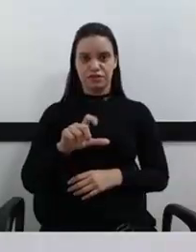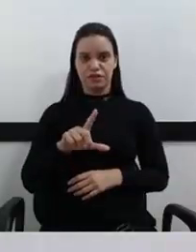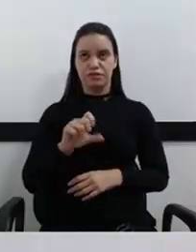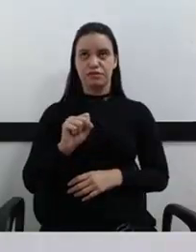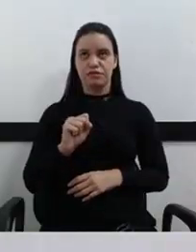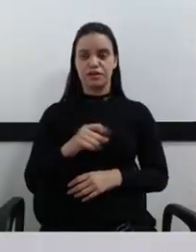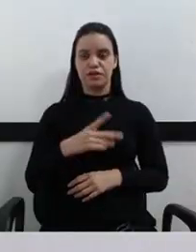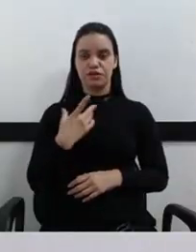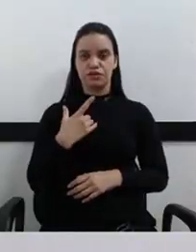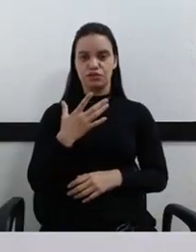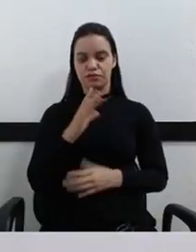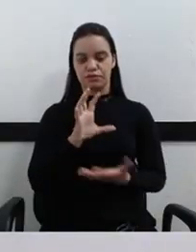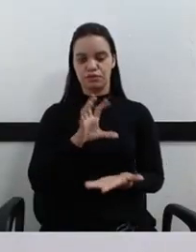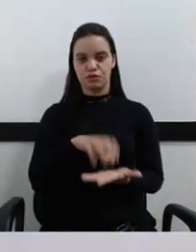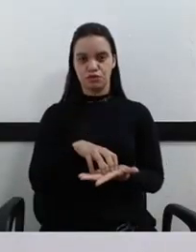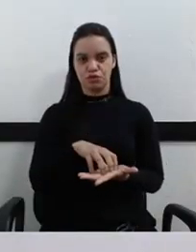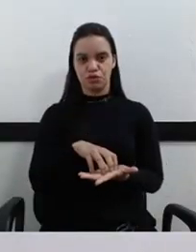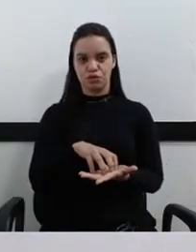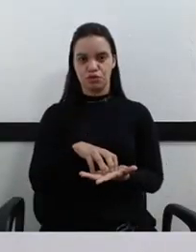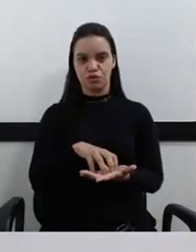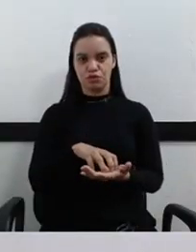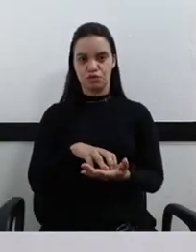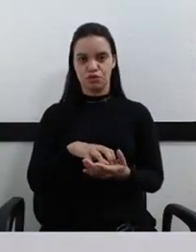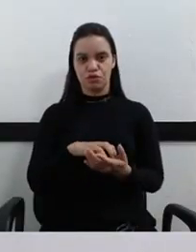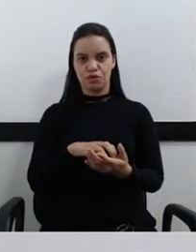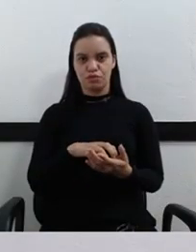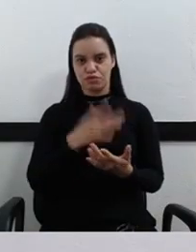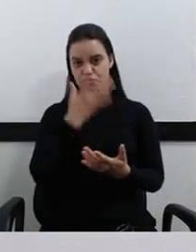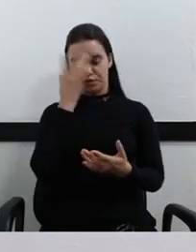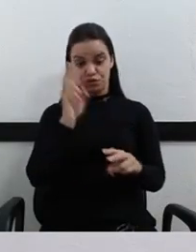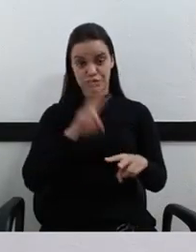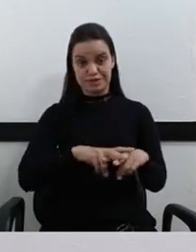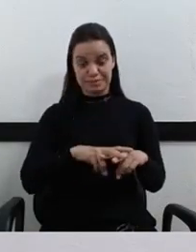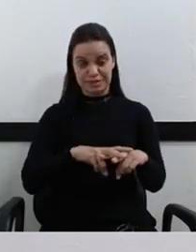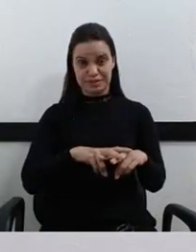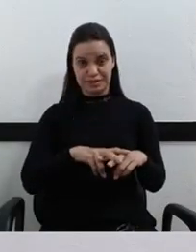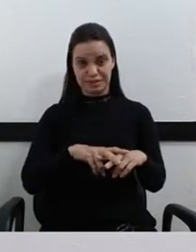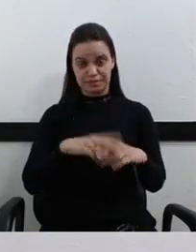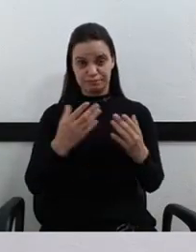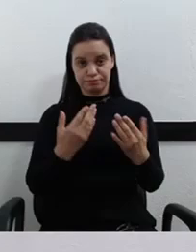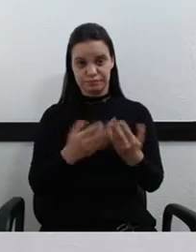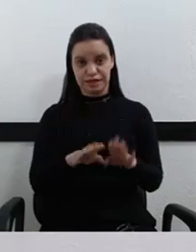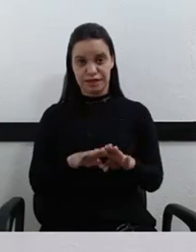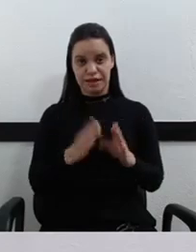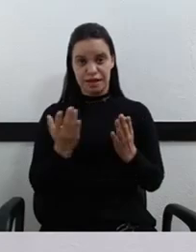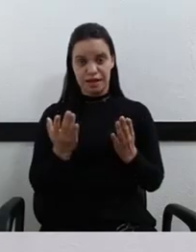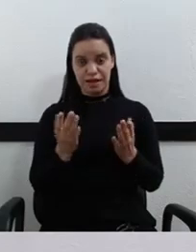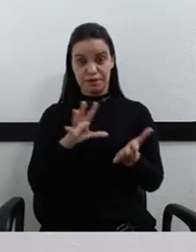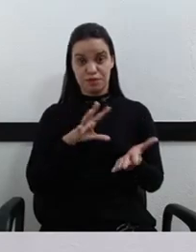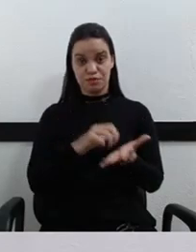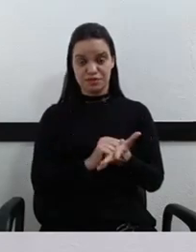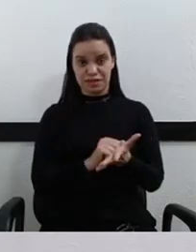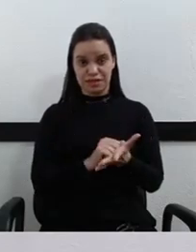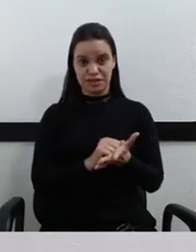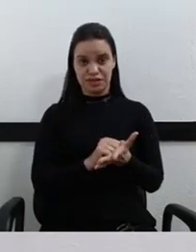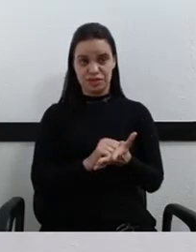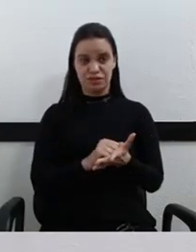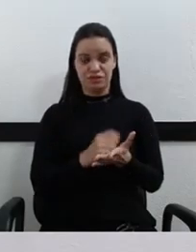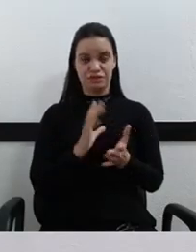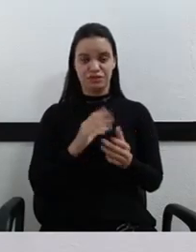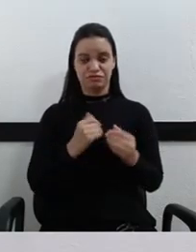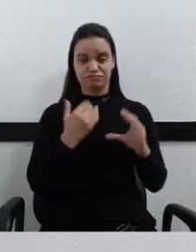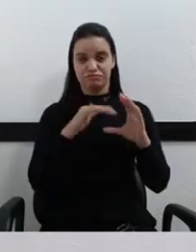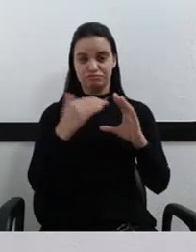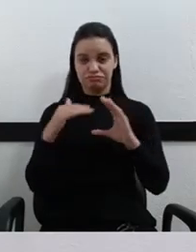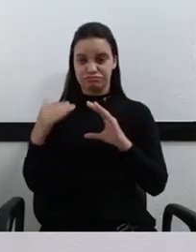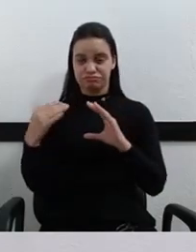para integrante do Núcleo Especializado de Situação Carcerária. Após a abertura do edital e das inscrições, os autos foram